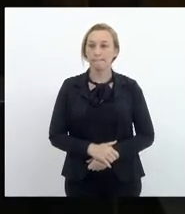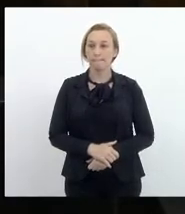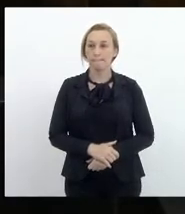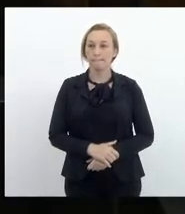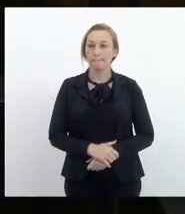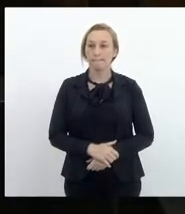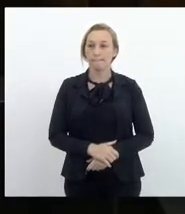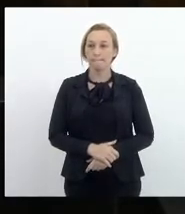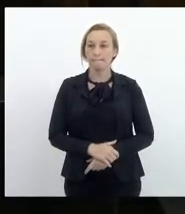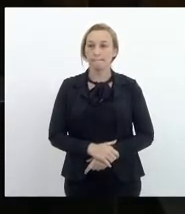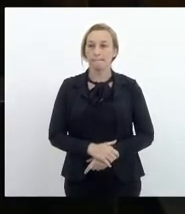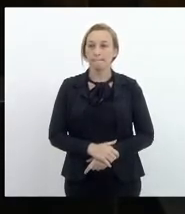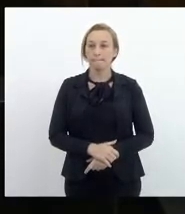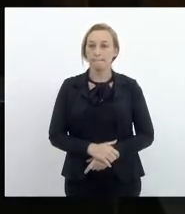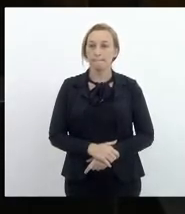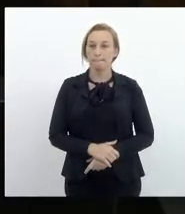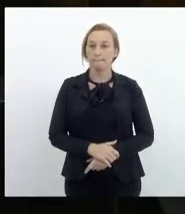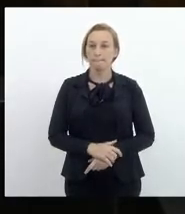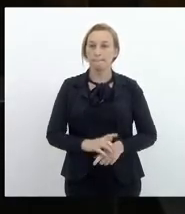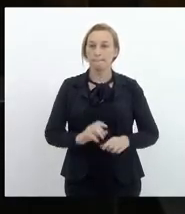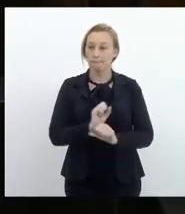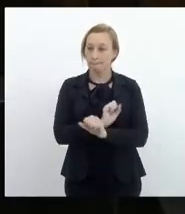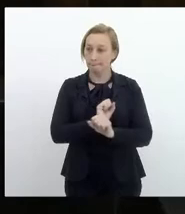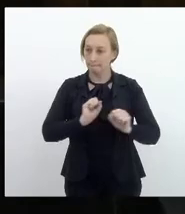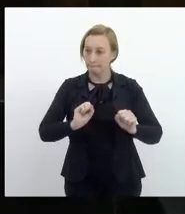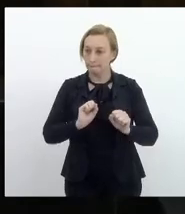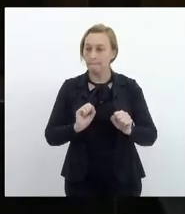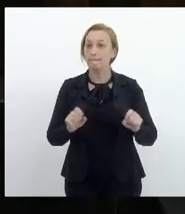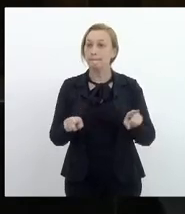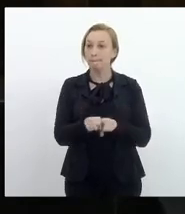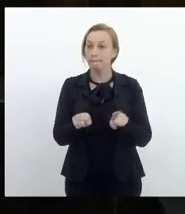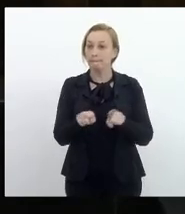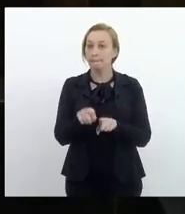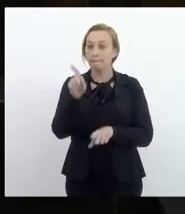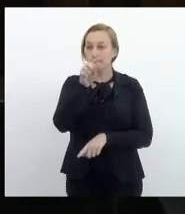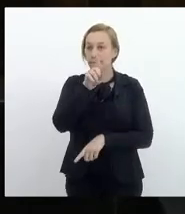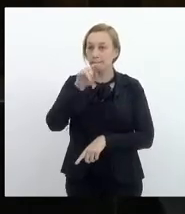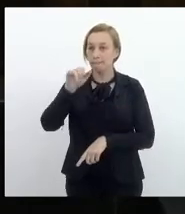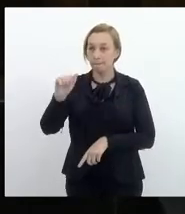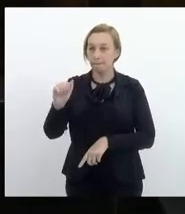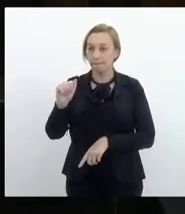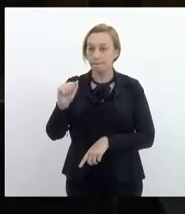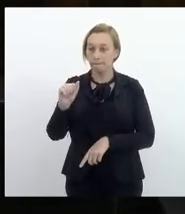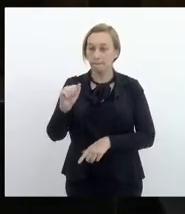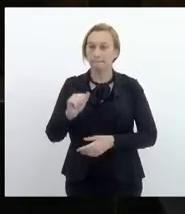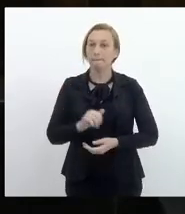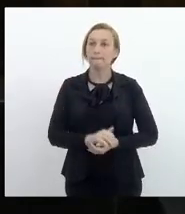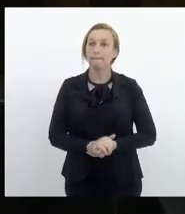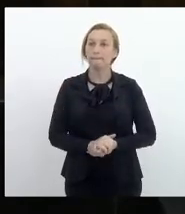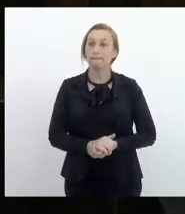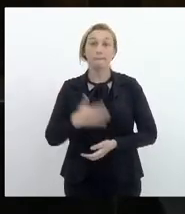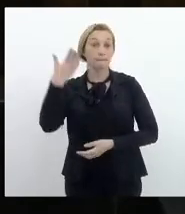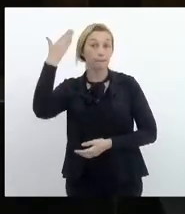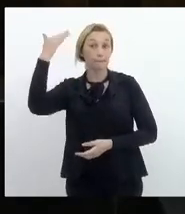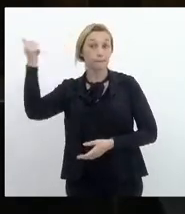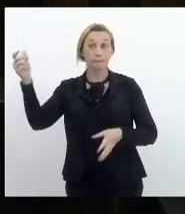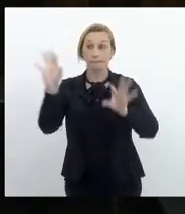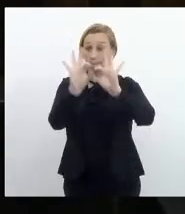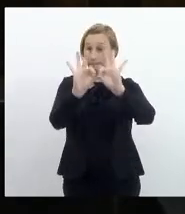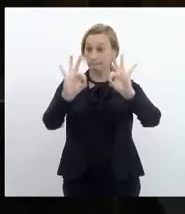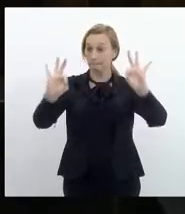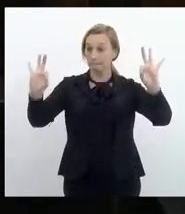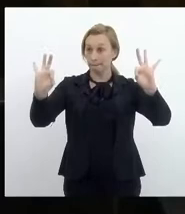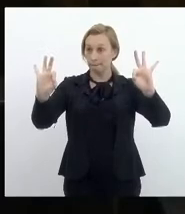uma forma indelével e também é o dia que na famosa frases